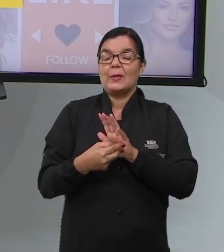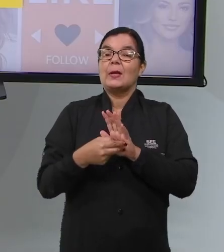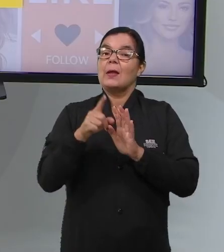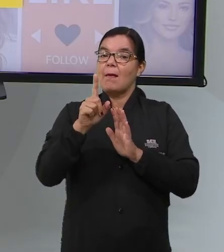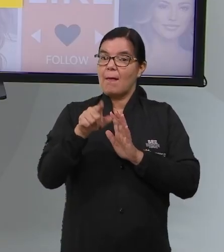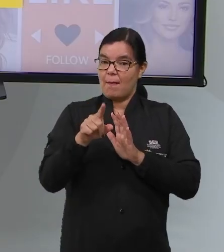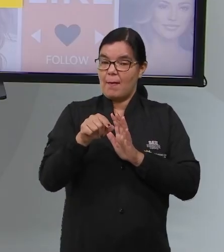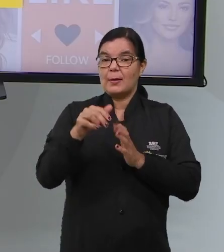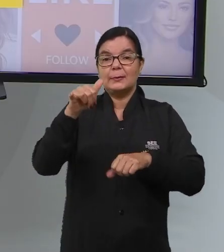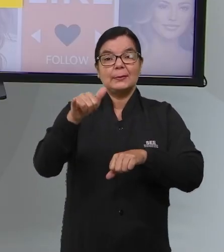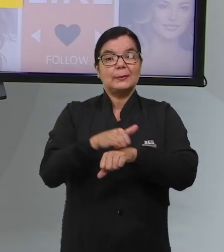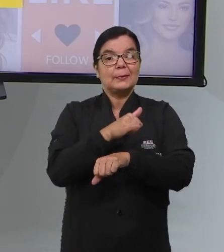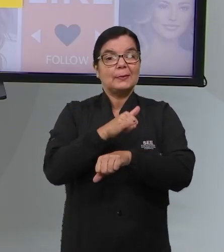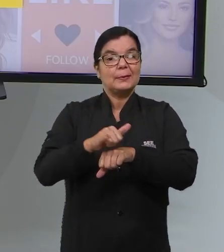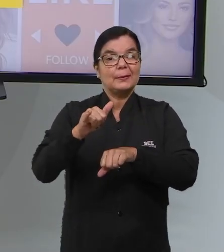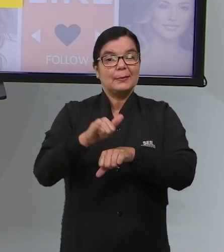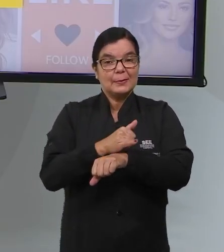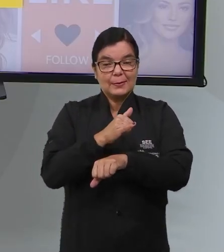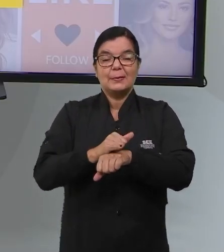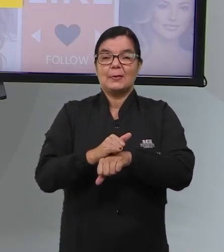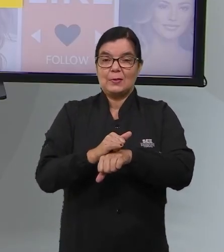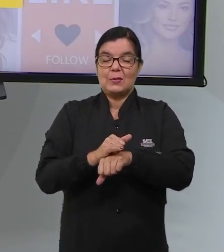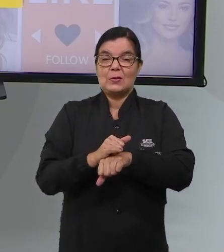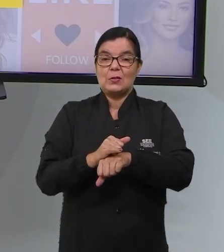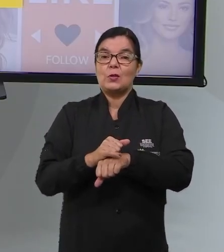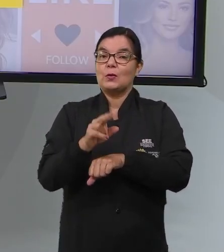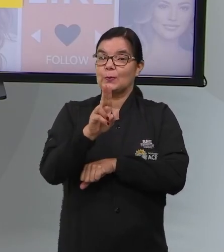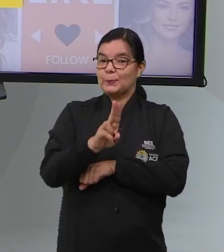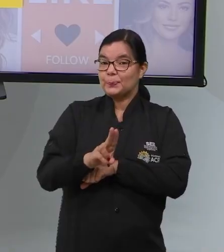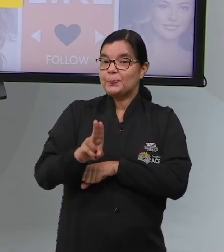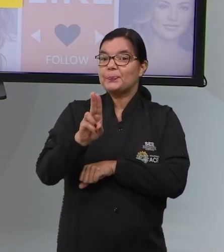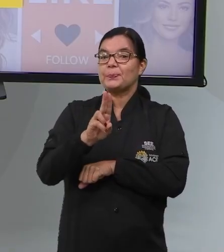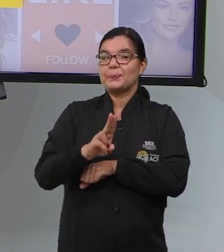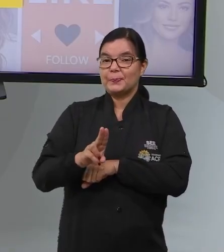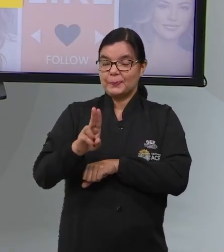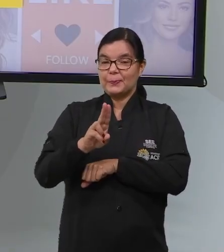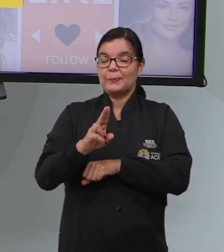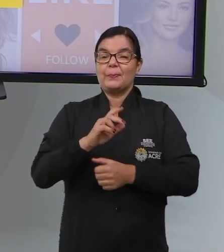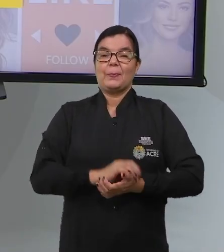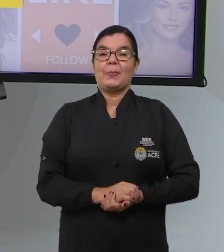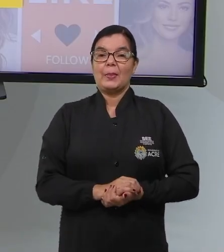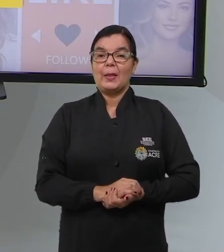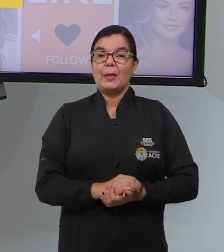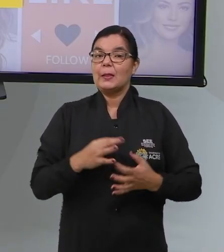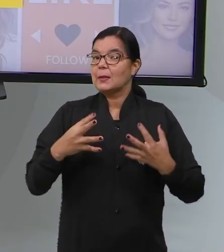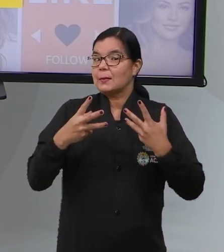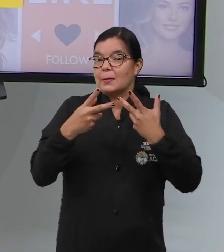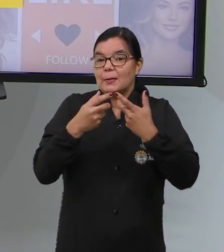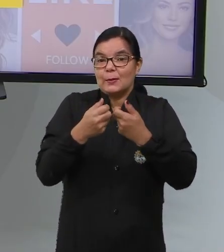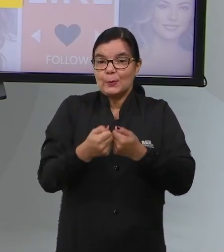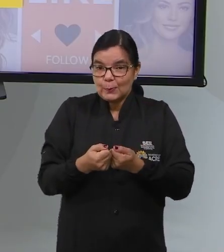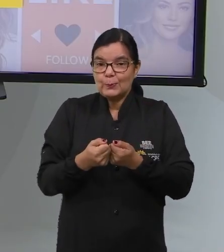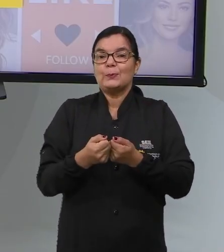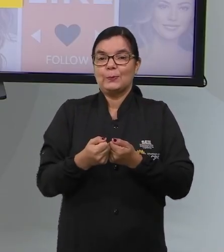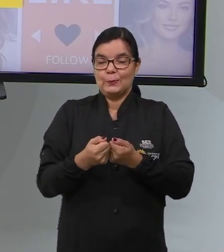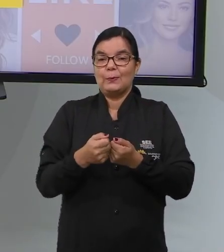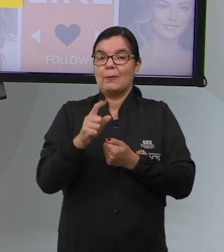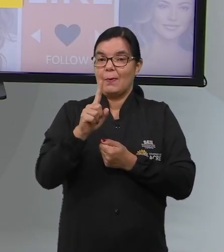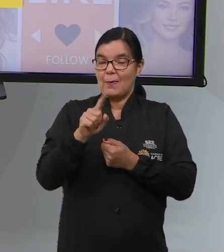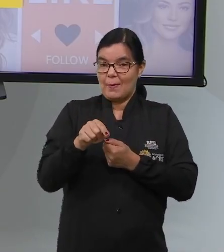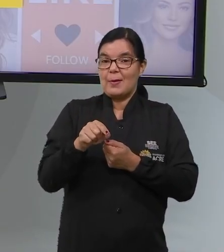são as estratégias que, no caso, são utilizadas, ou seja, nem tudo aquilo que